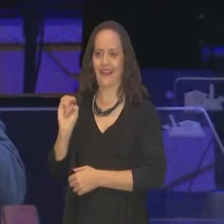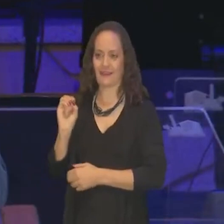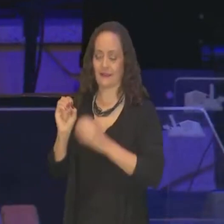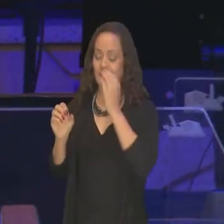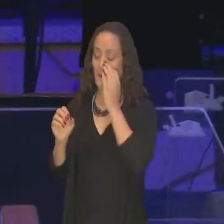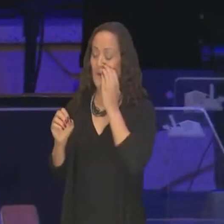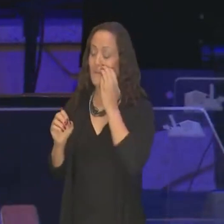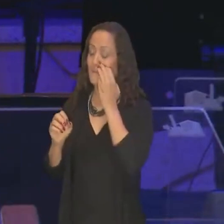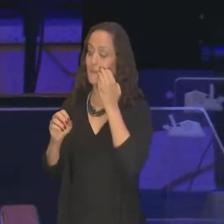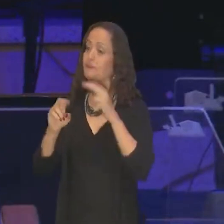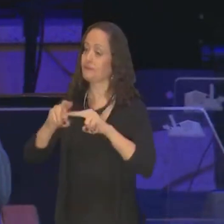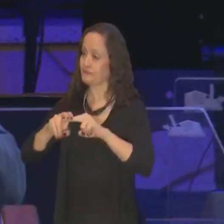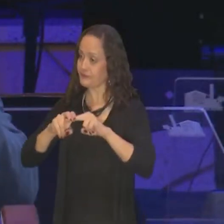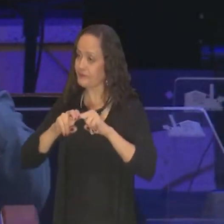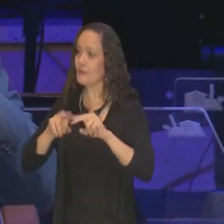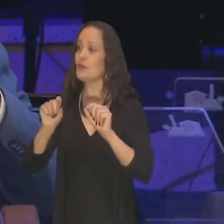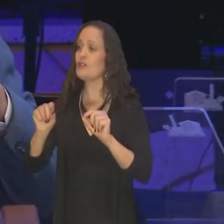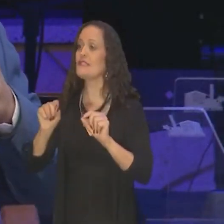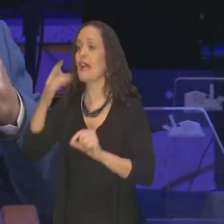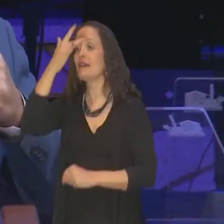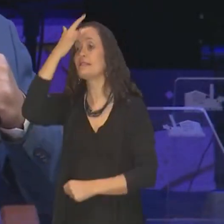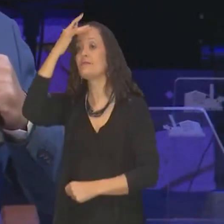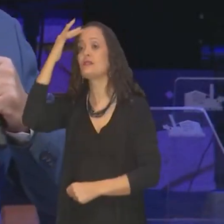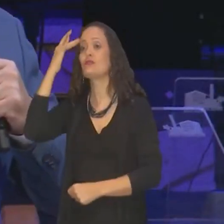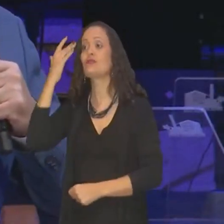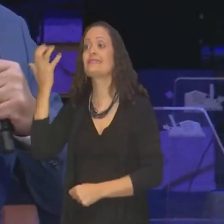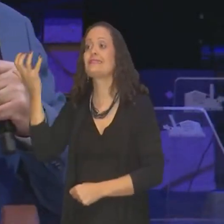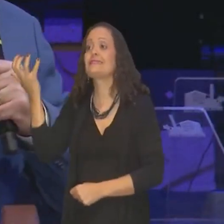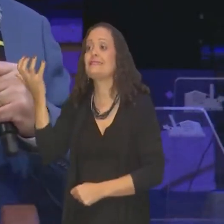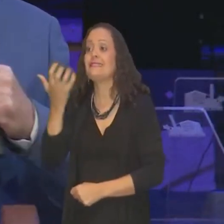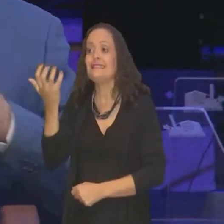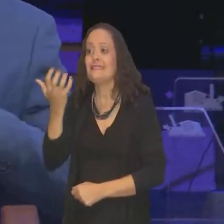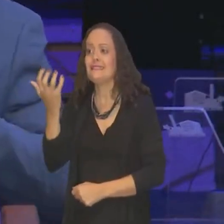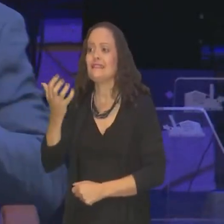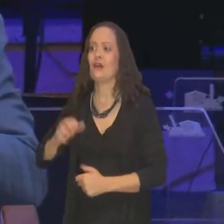Então já havia essa prática de querer